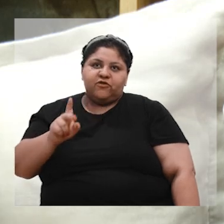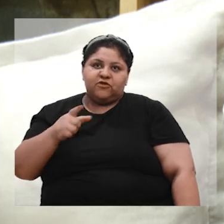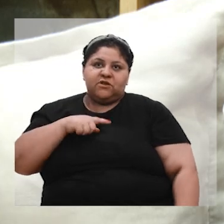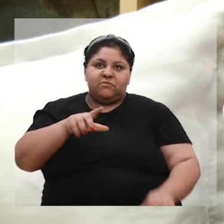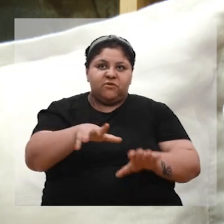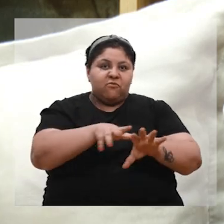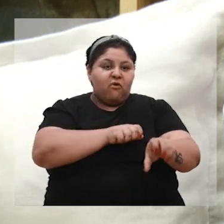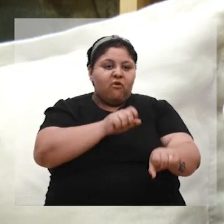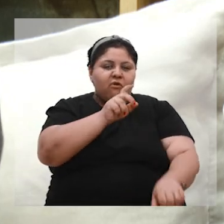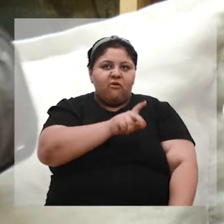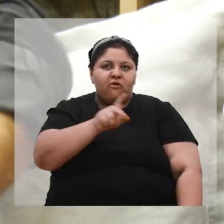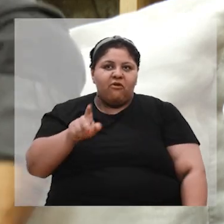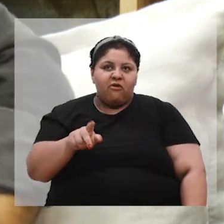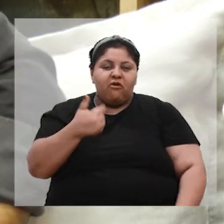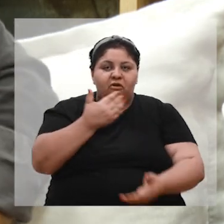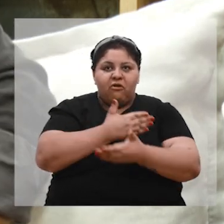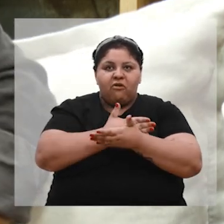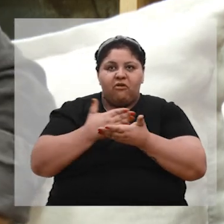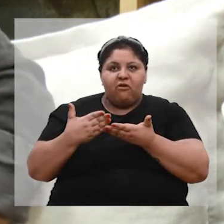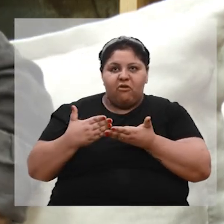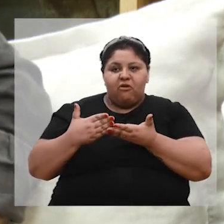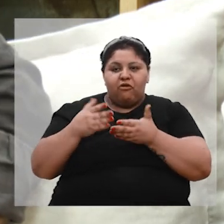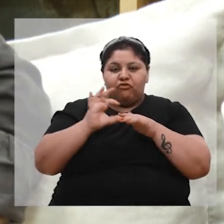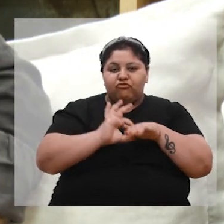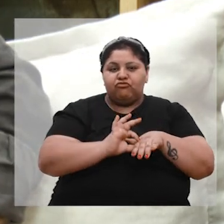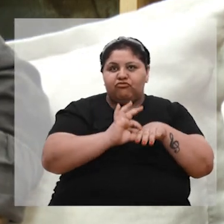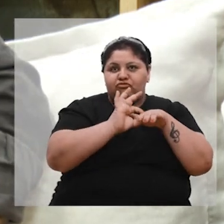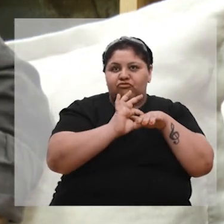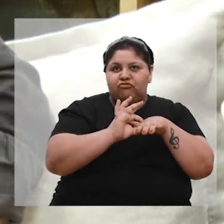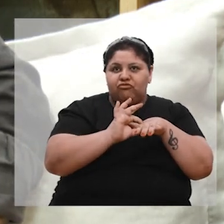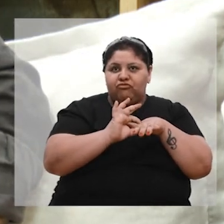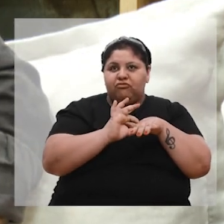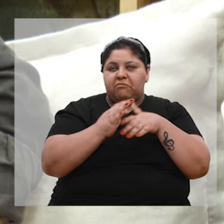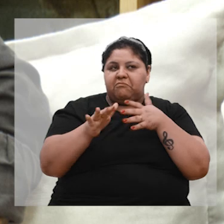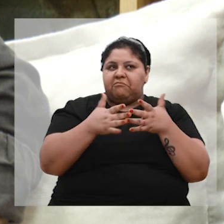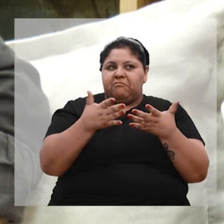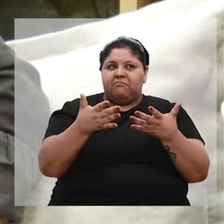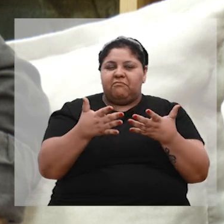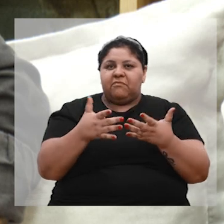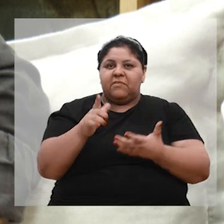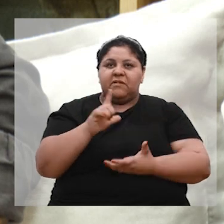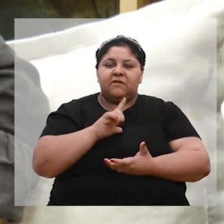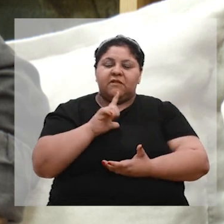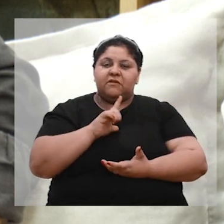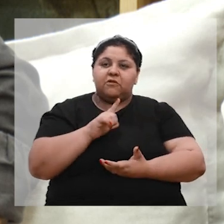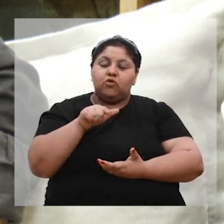E quando tu entra num cargo de gestão, na rede pública pelo menos,